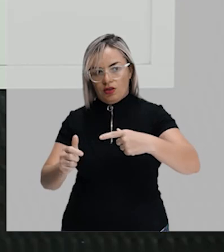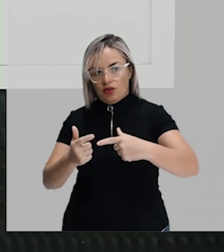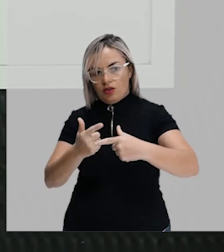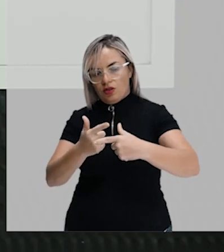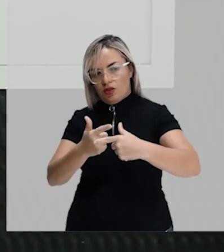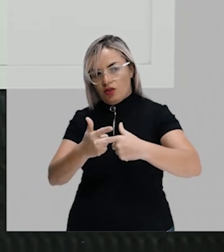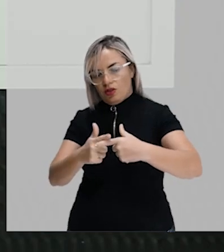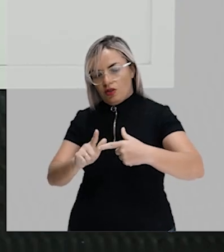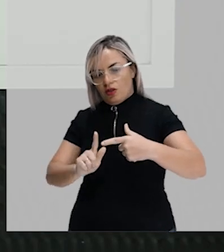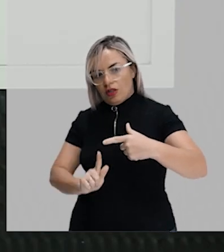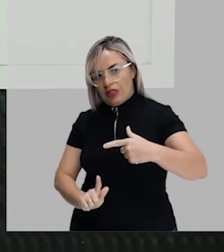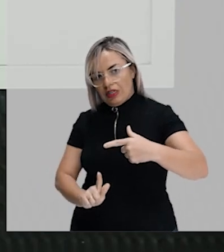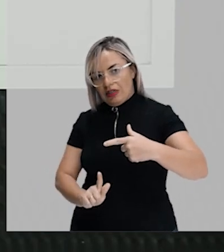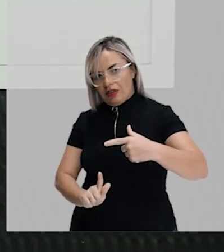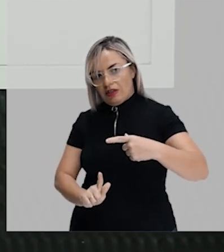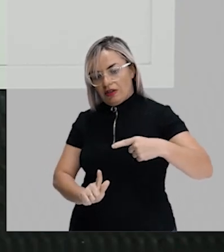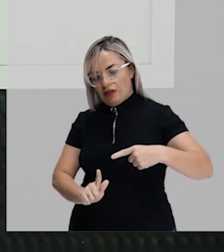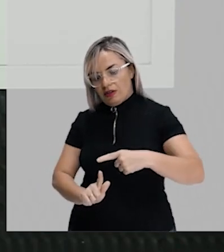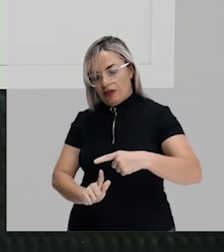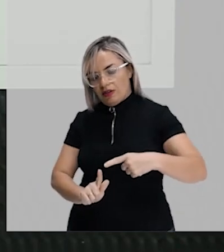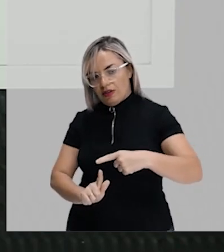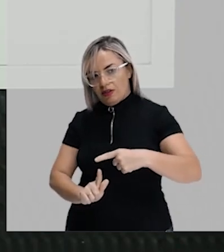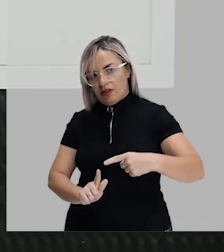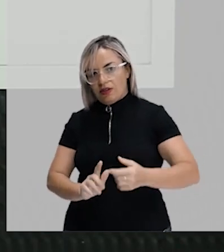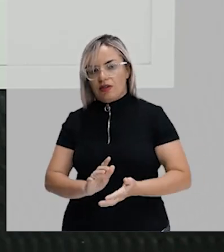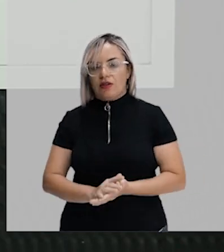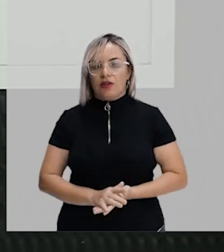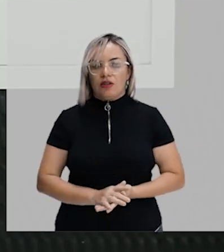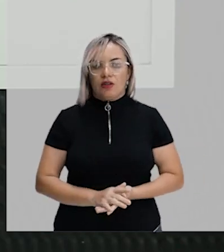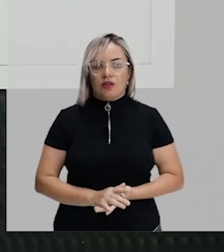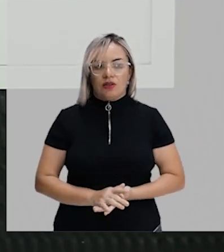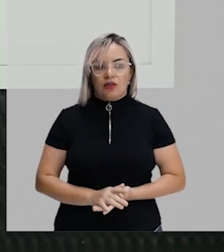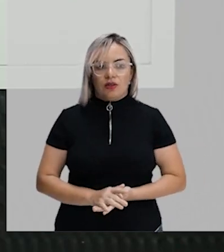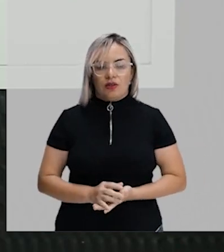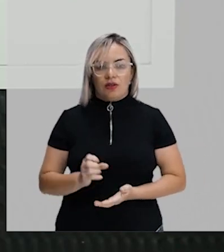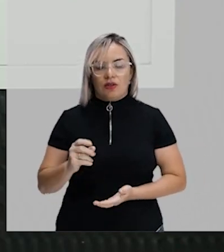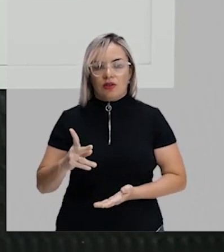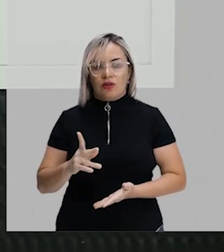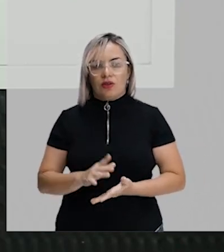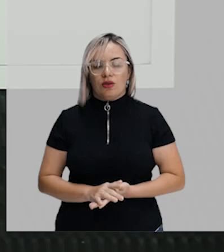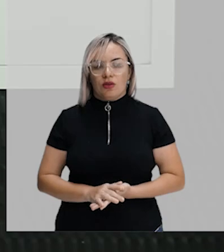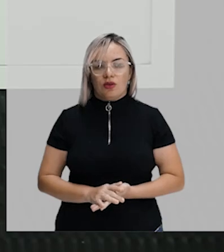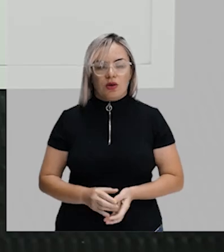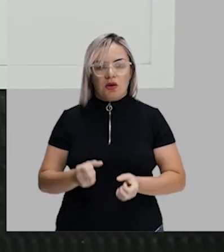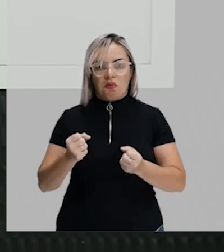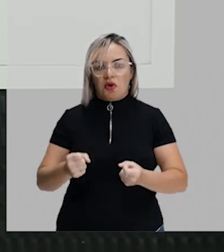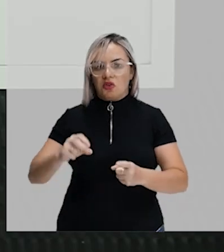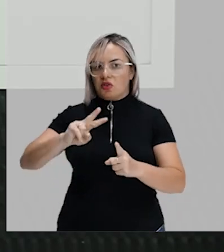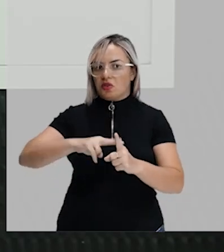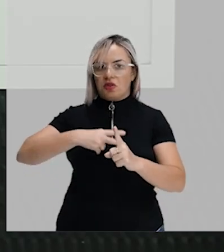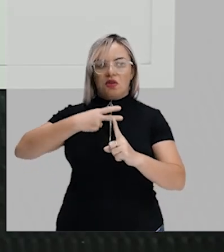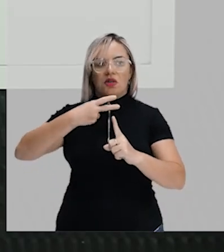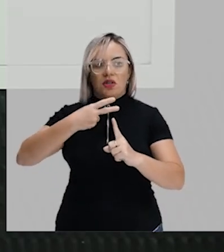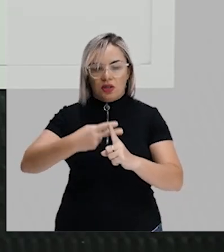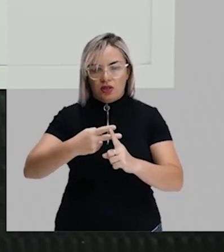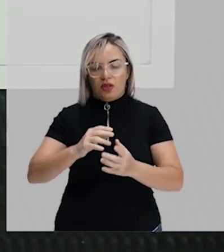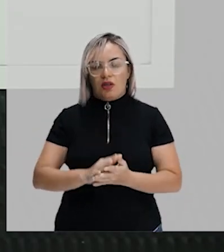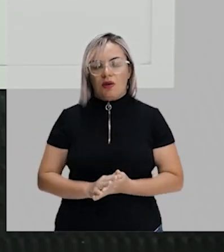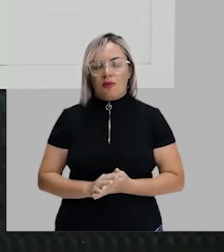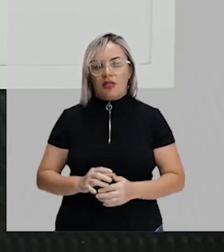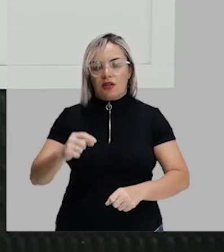que nós vamos ter o tempo de descida. Tá ok? Certinho?